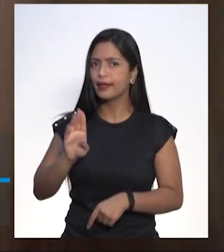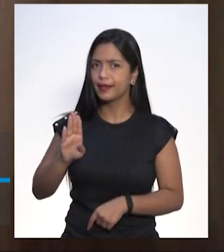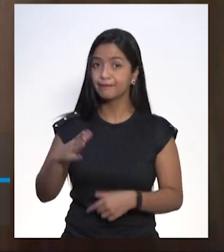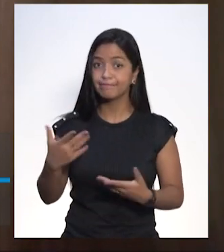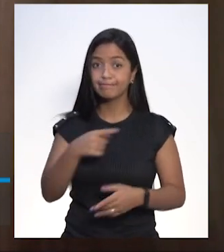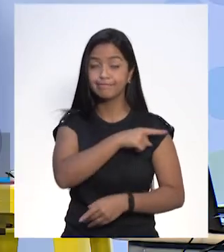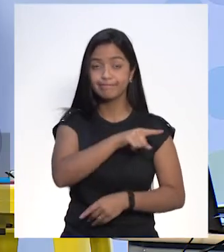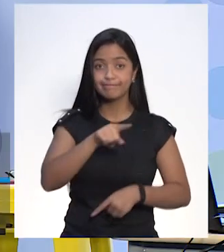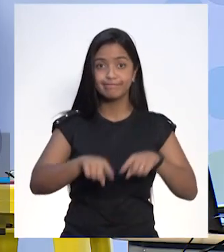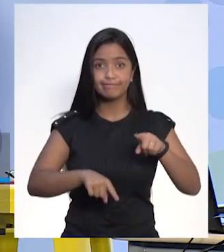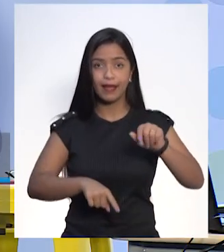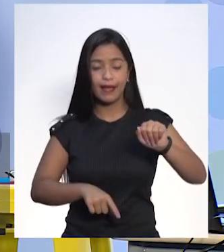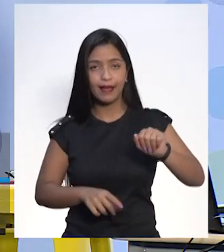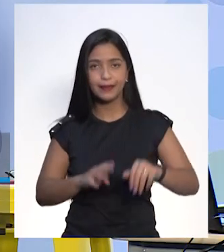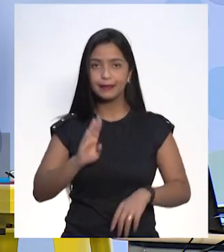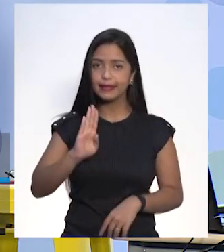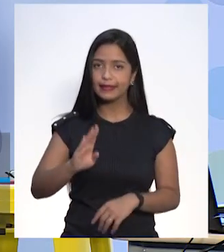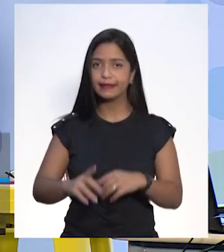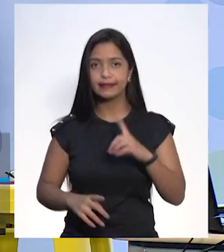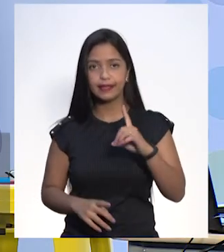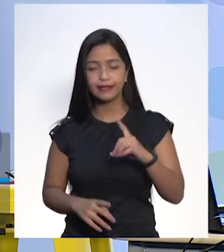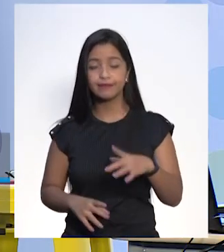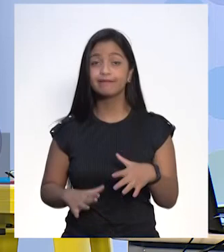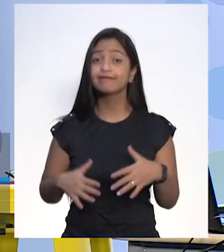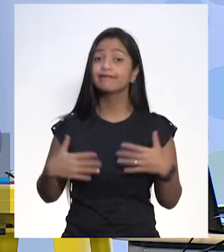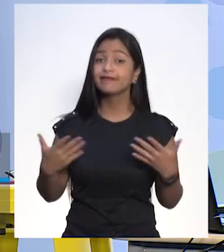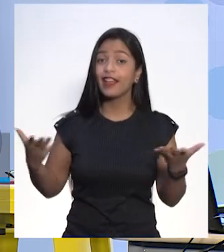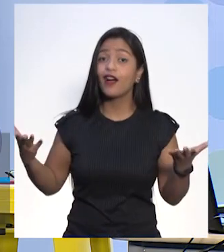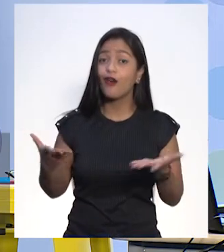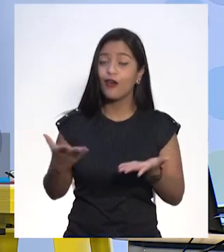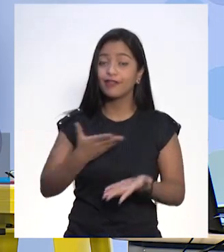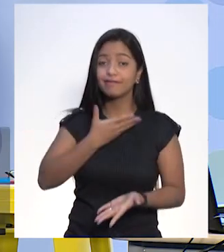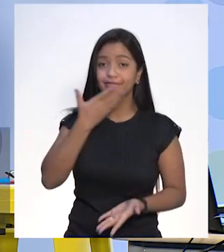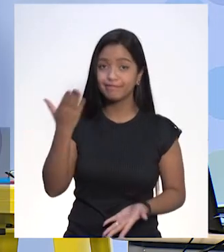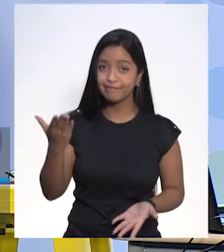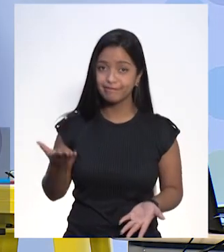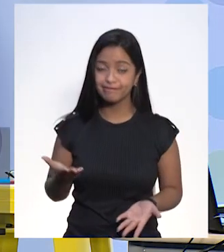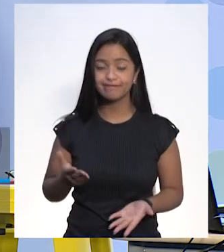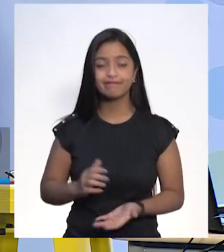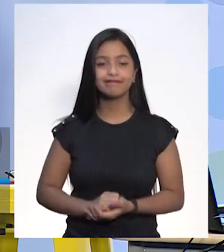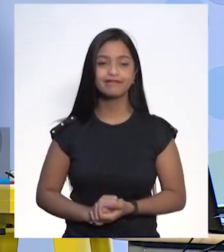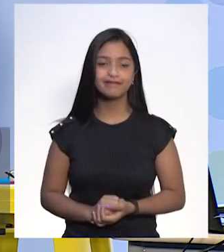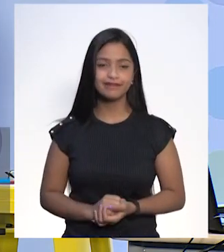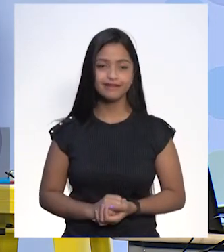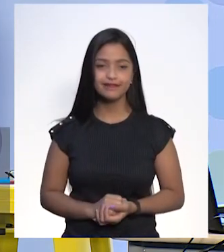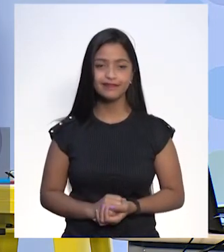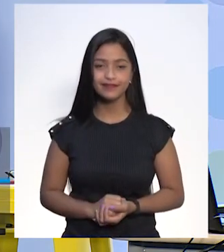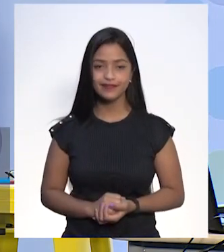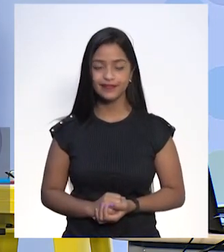E agora, como diria Carlos Drummond de Andrade, agora José. Tá? É o seguinte, tá?